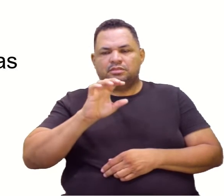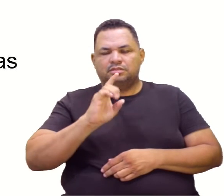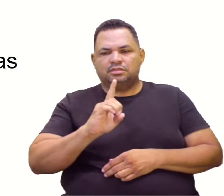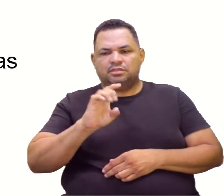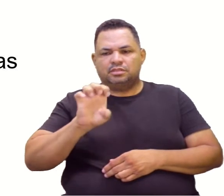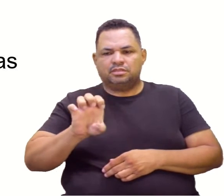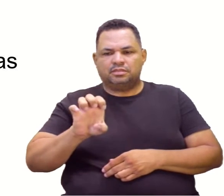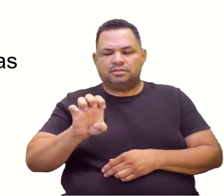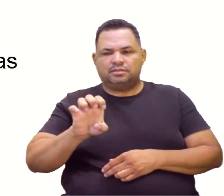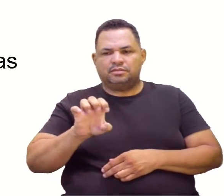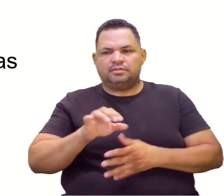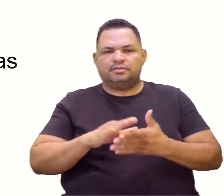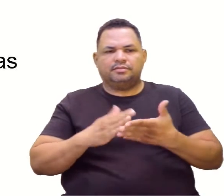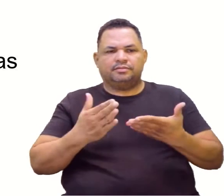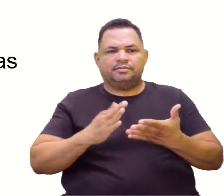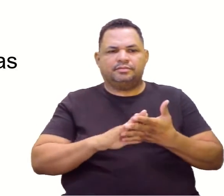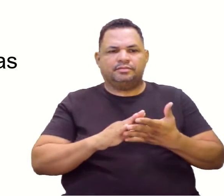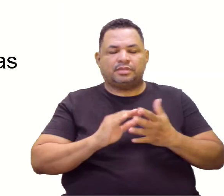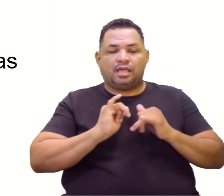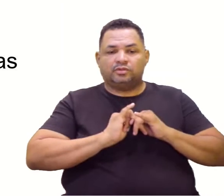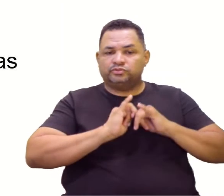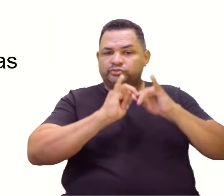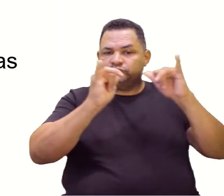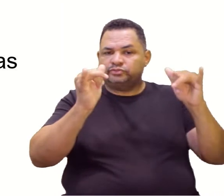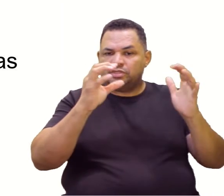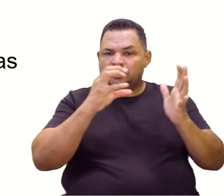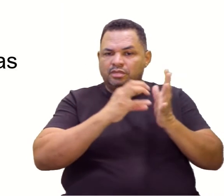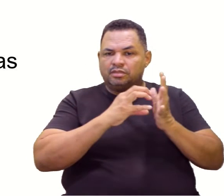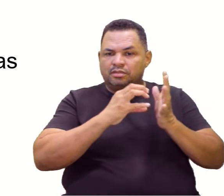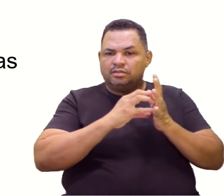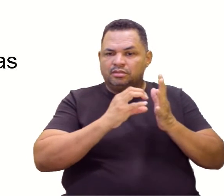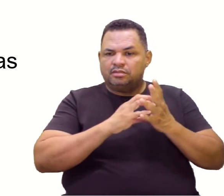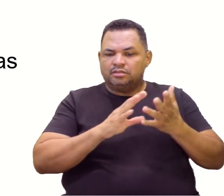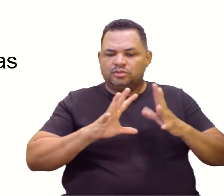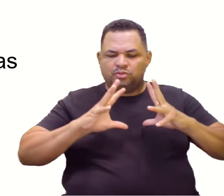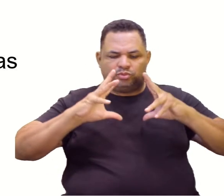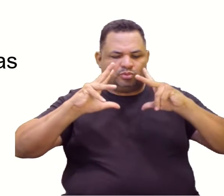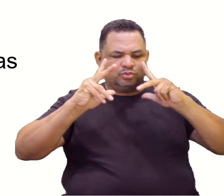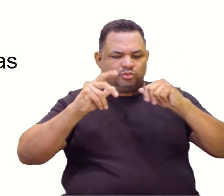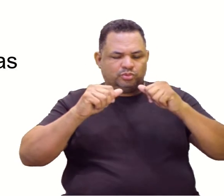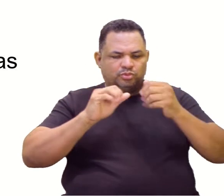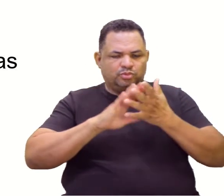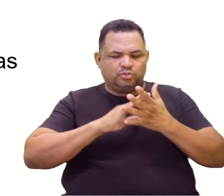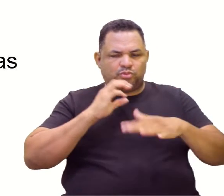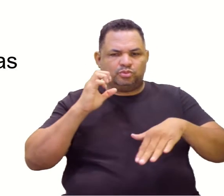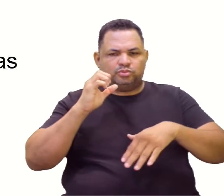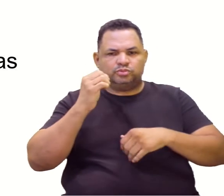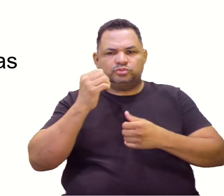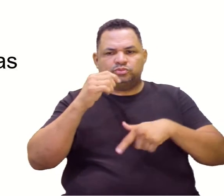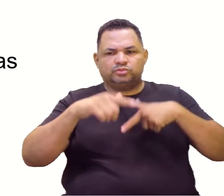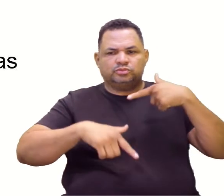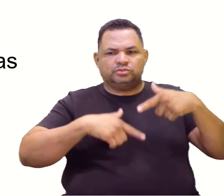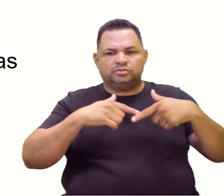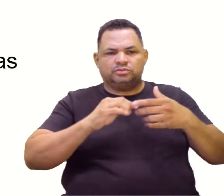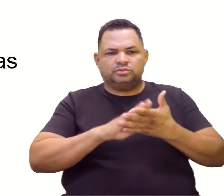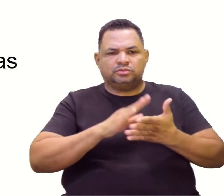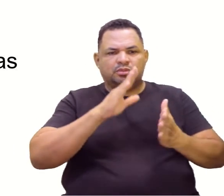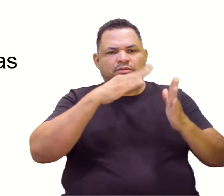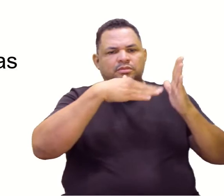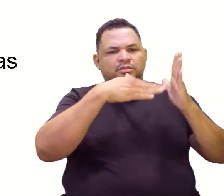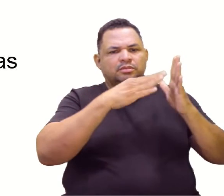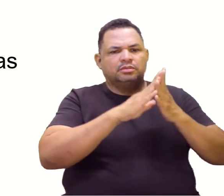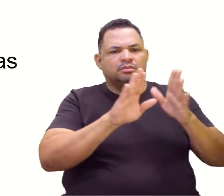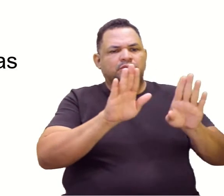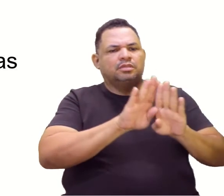a DE. A fim de divulgar a marca entre os empregados, a gerência decidiu que fossem pintadas logomarcas de diversos tamanhos nas